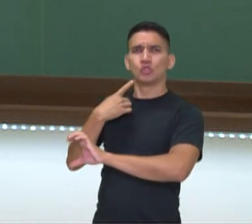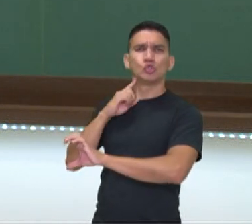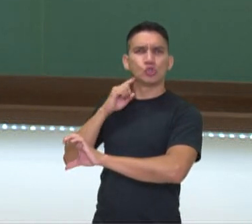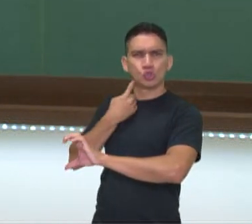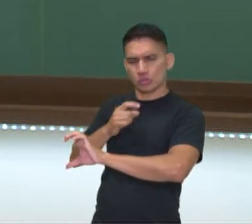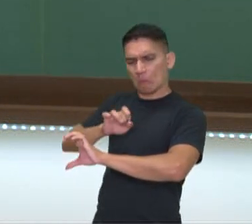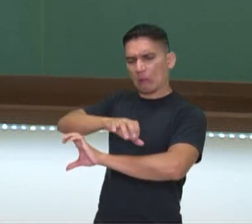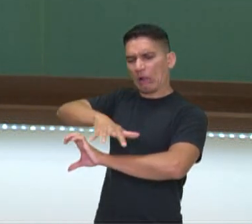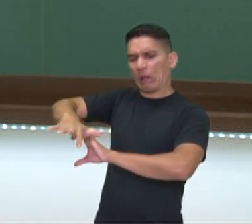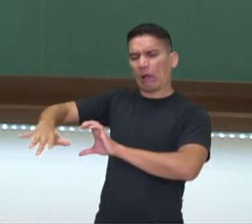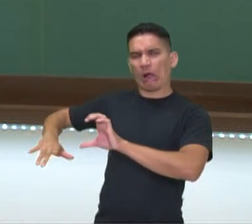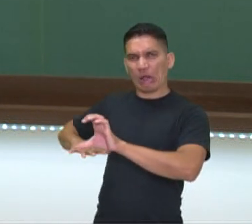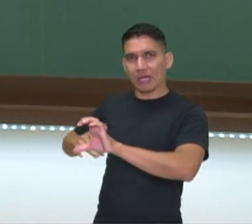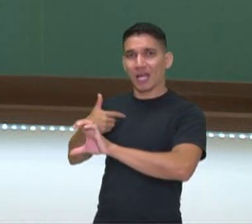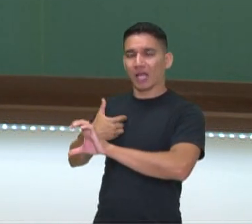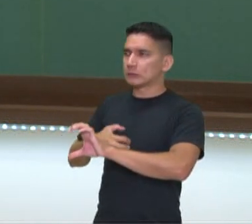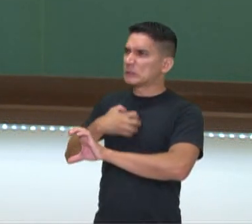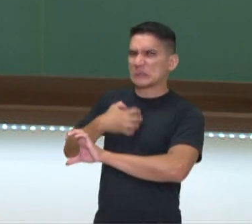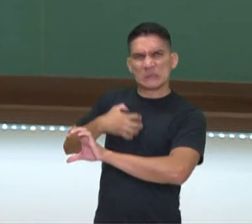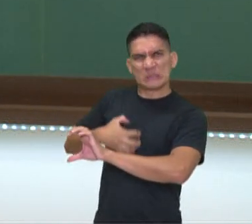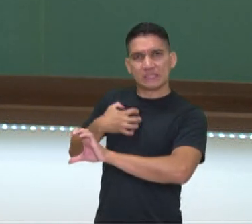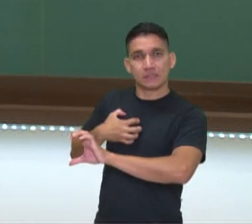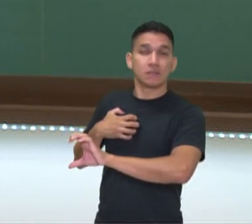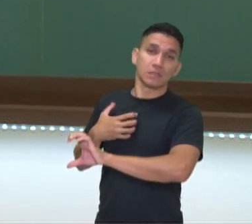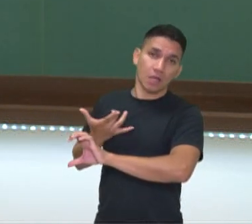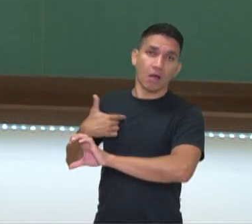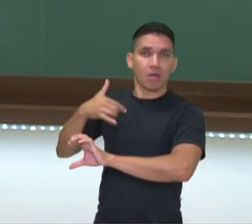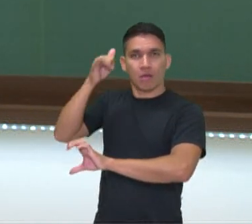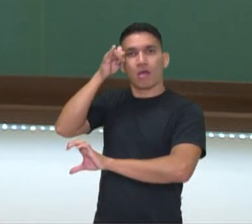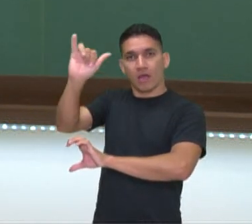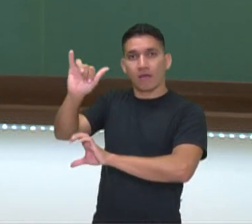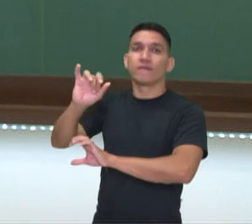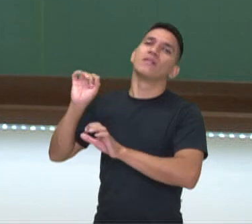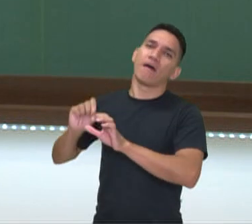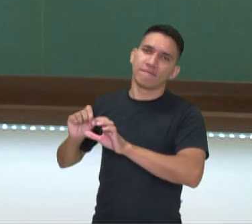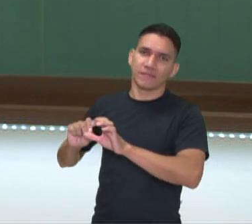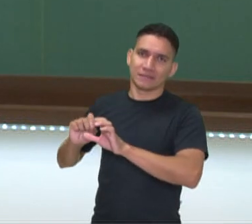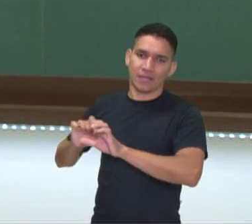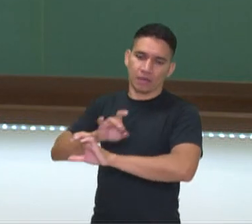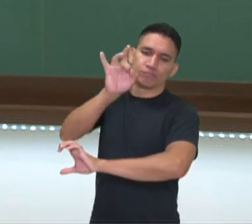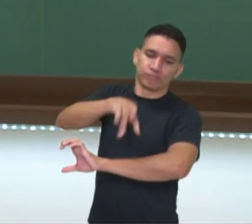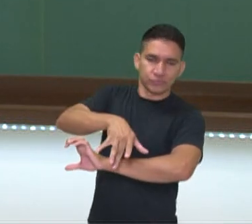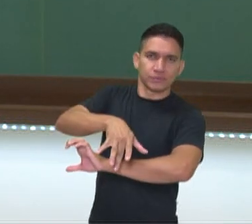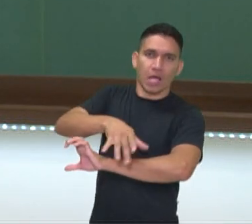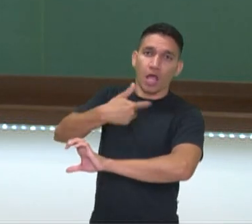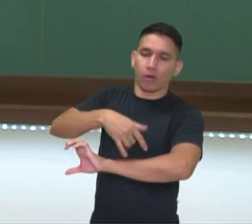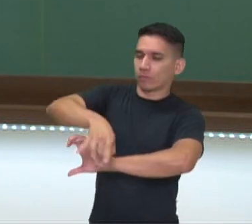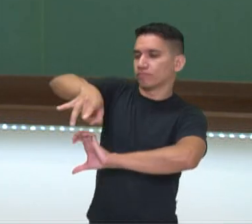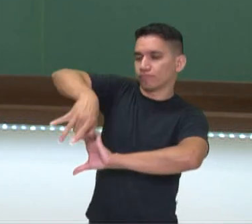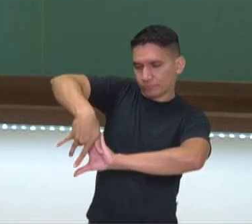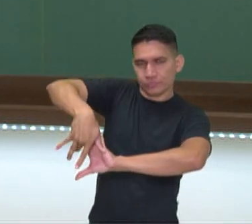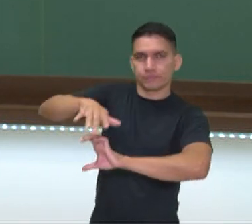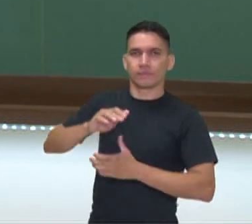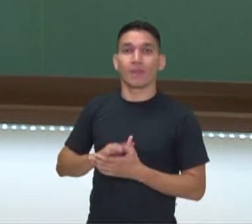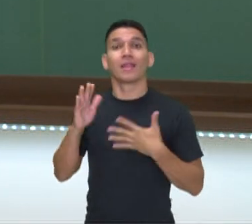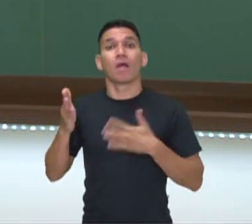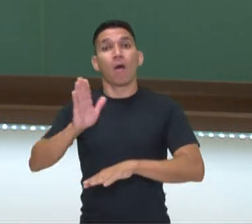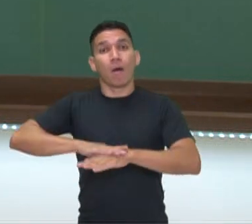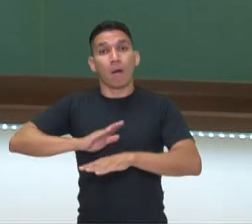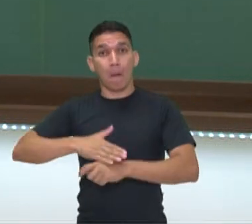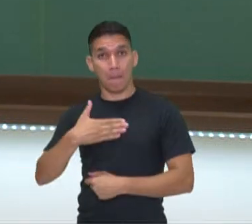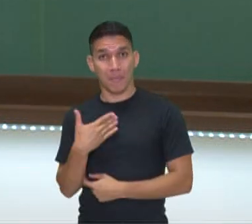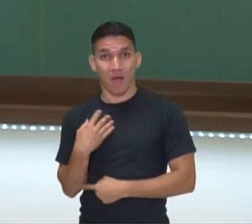nojo, irritação, revolta, eu vou evitar realizar uma ação como aquela. Então, os meus valores,